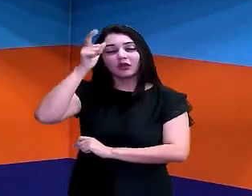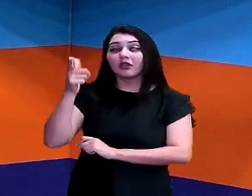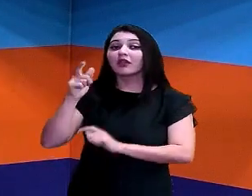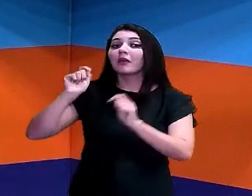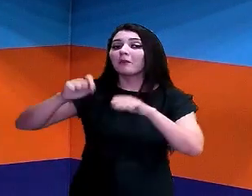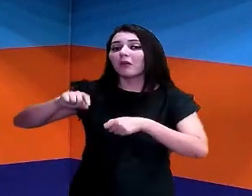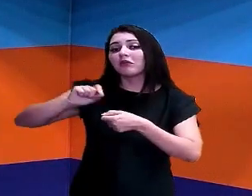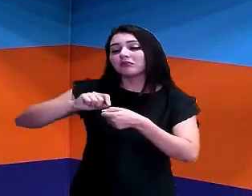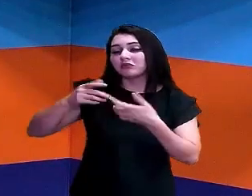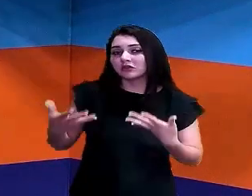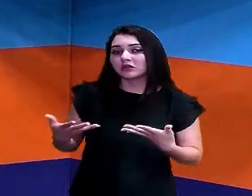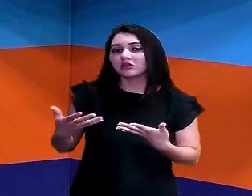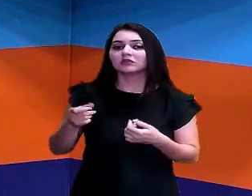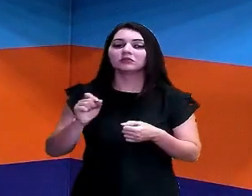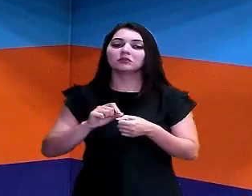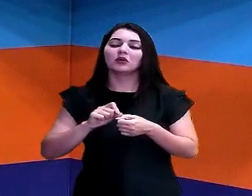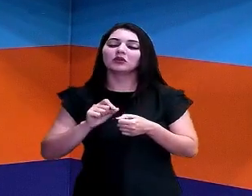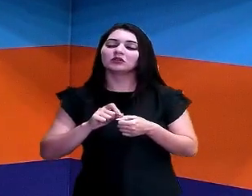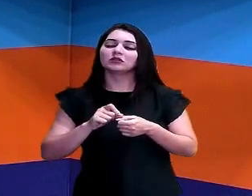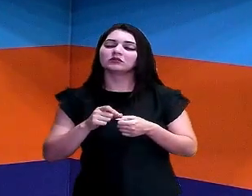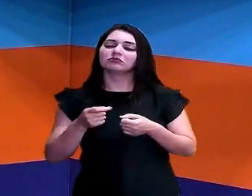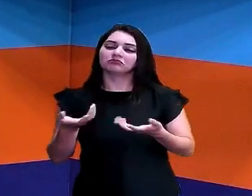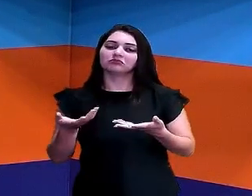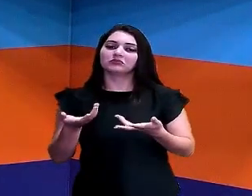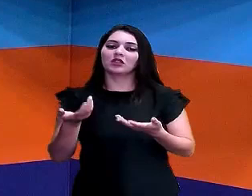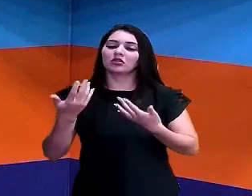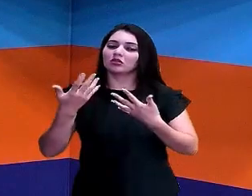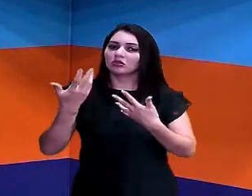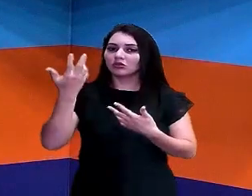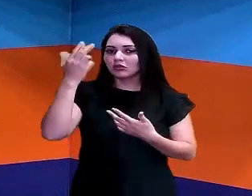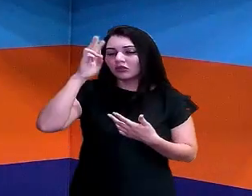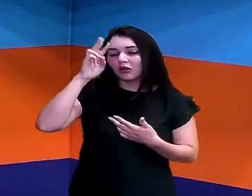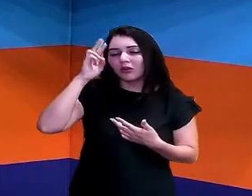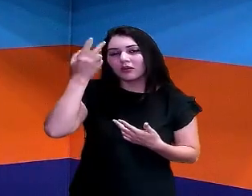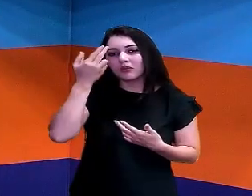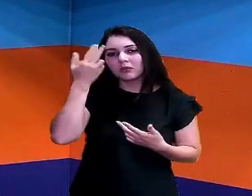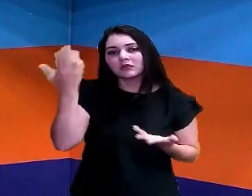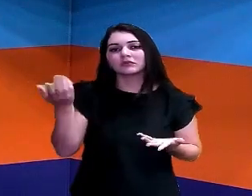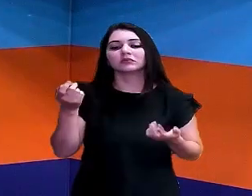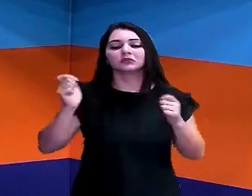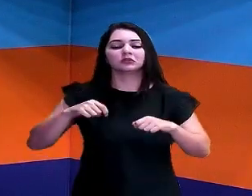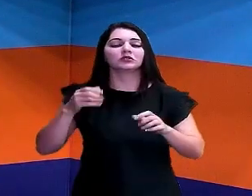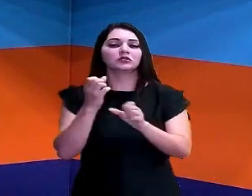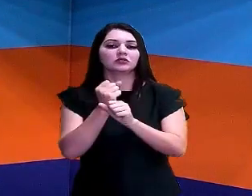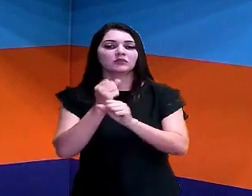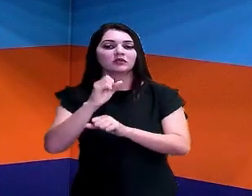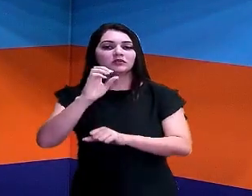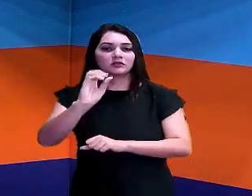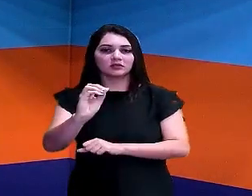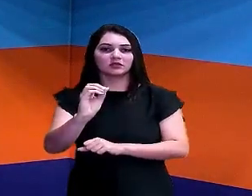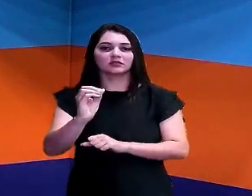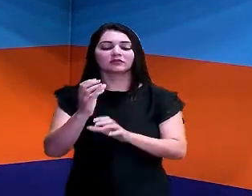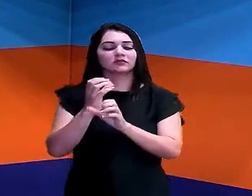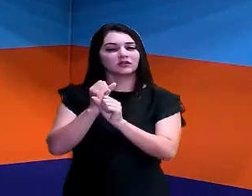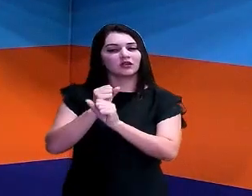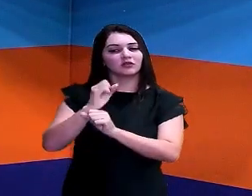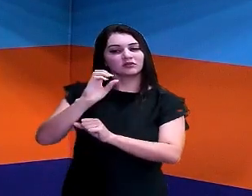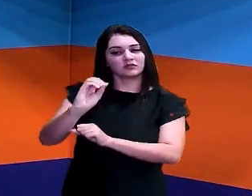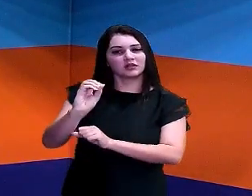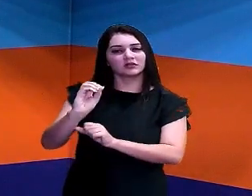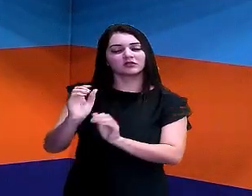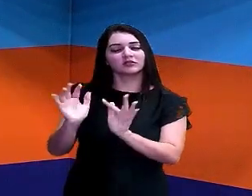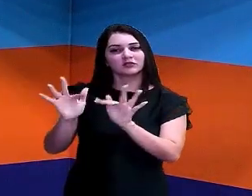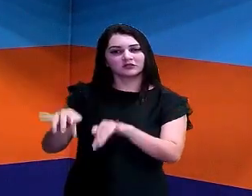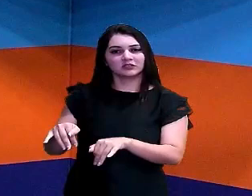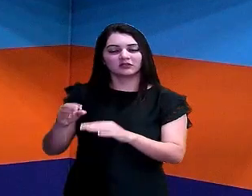feita. Ou pode fazer normalmente aqui, porque quando você calcula com zero, você pode aí fazer, o cálculo com zero eu sei que no final eu vou ter